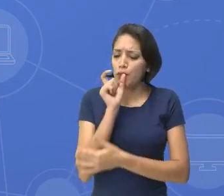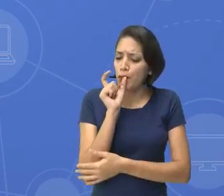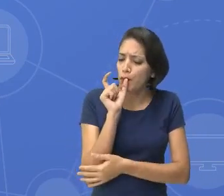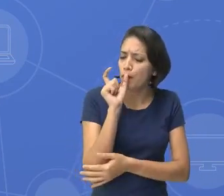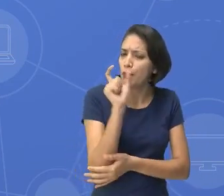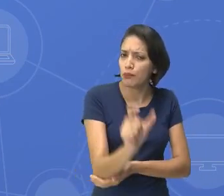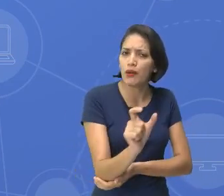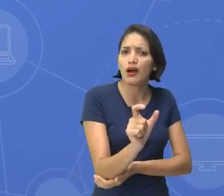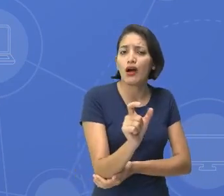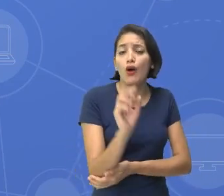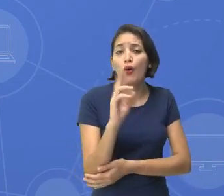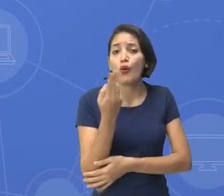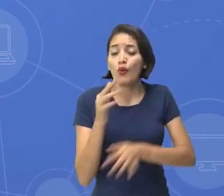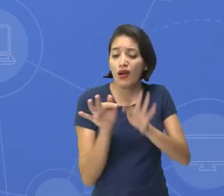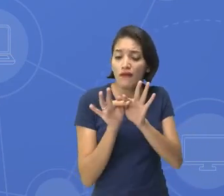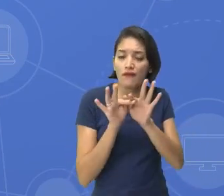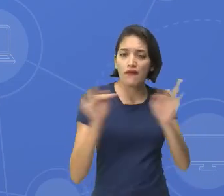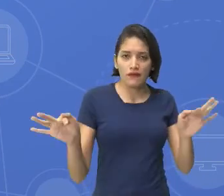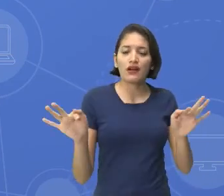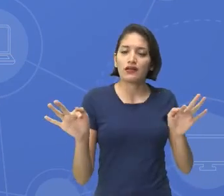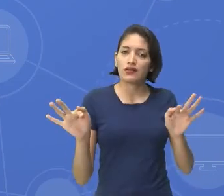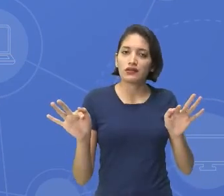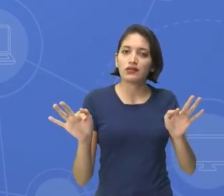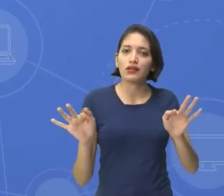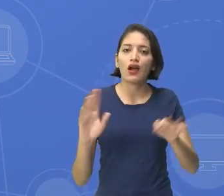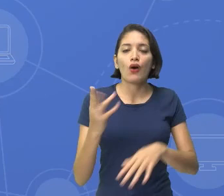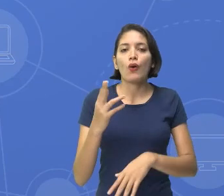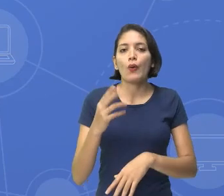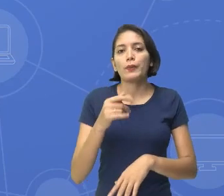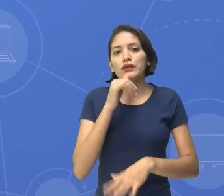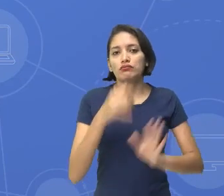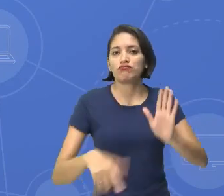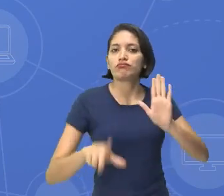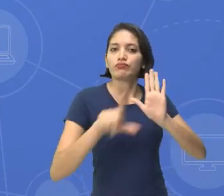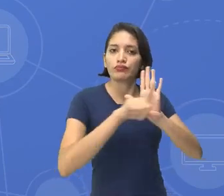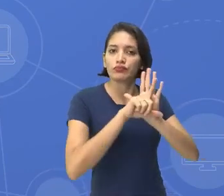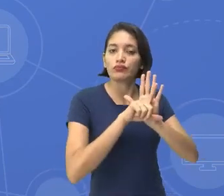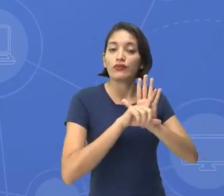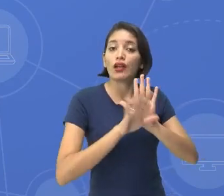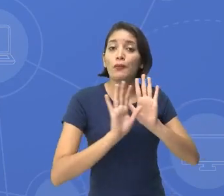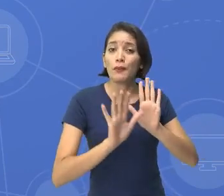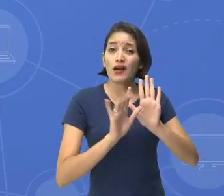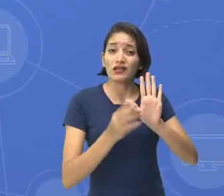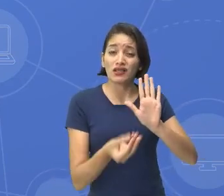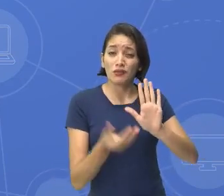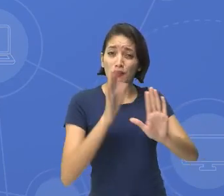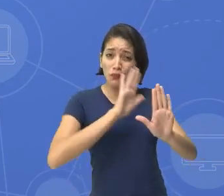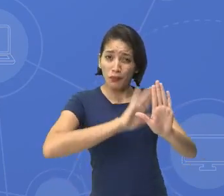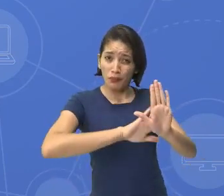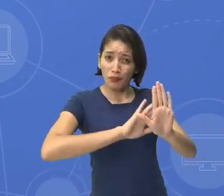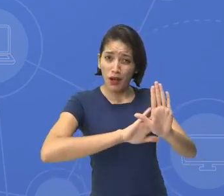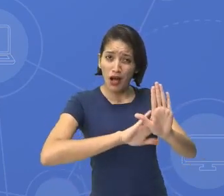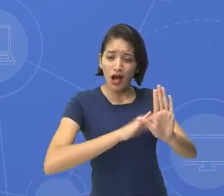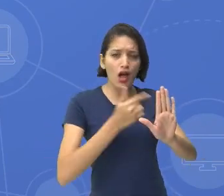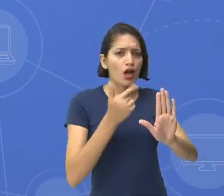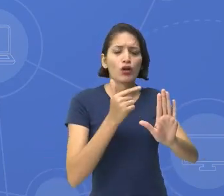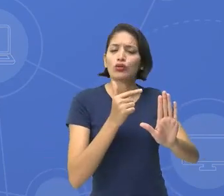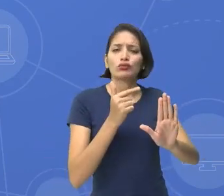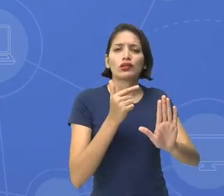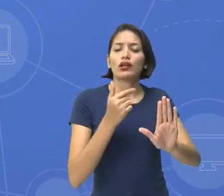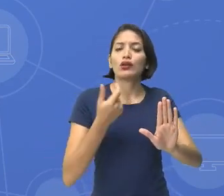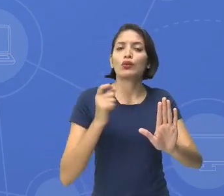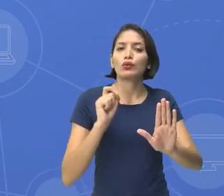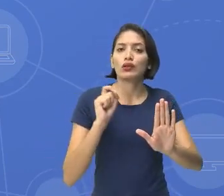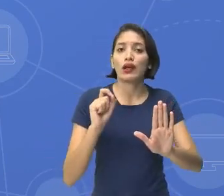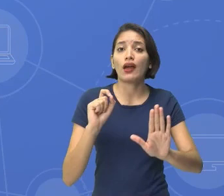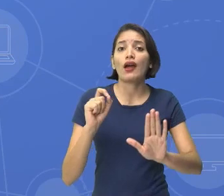muitas vezes é uma frase, né? Muitas vezes é uma lei, mas que por trás dela não contempla,